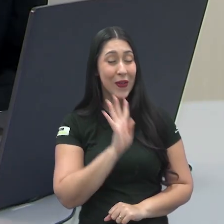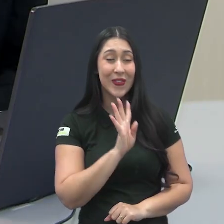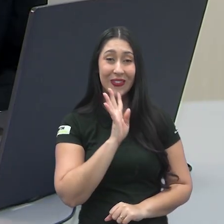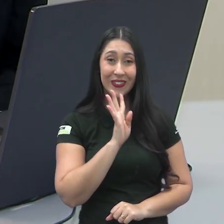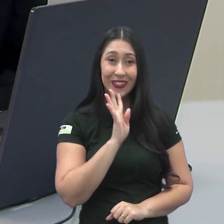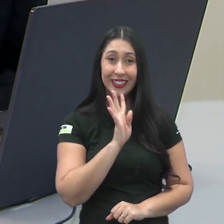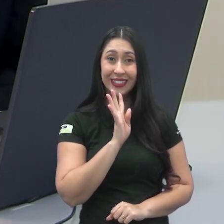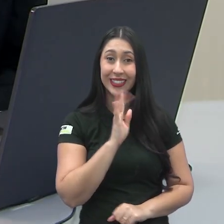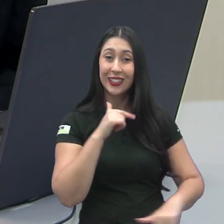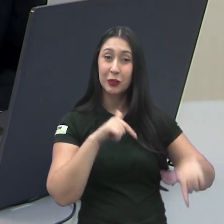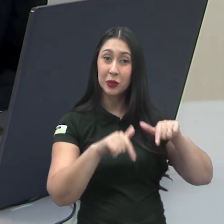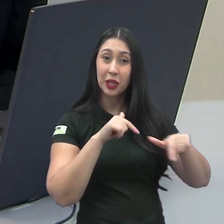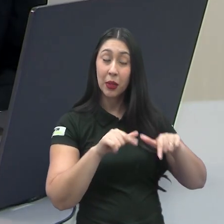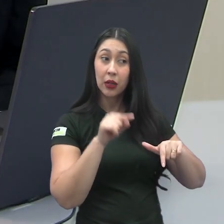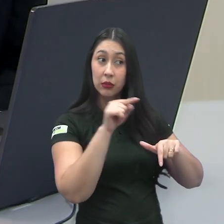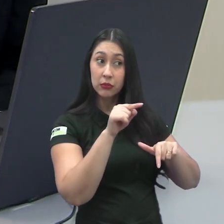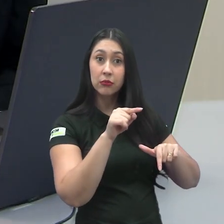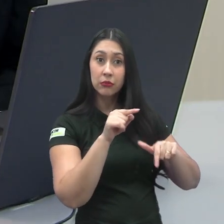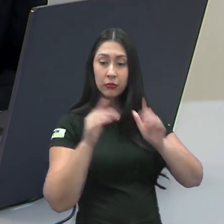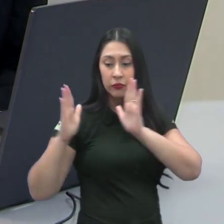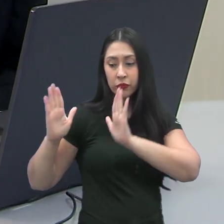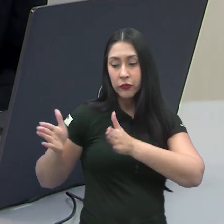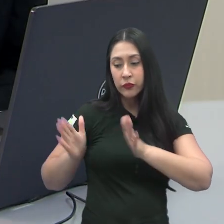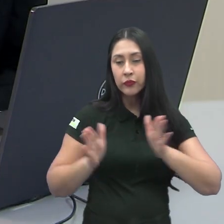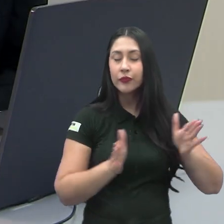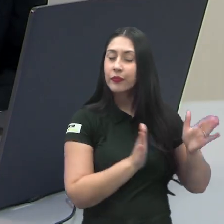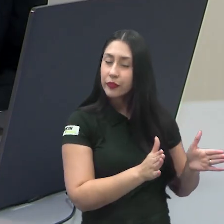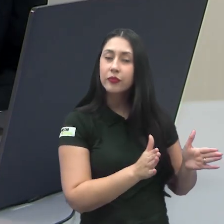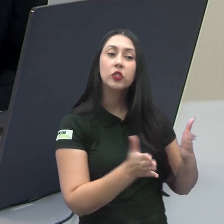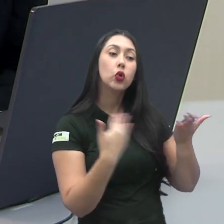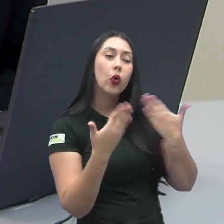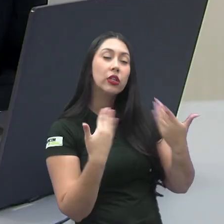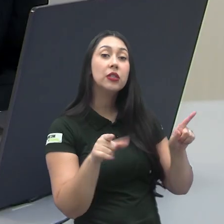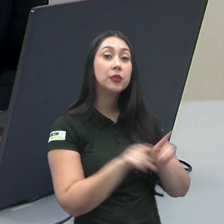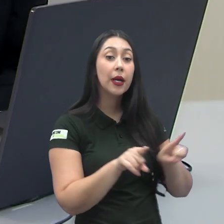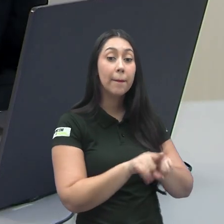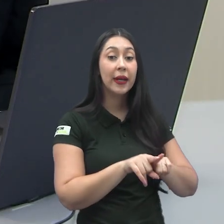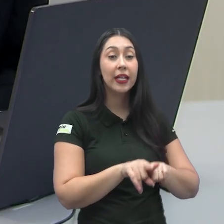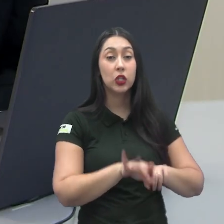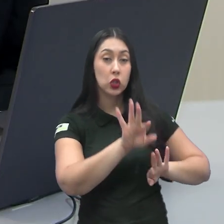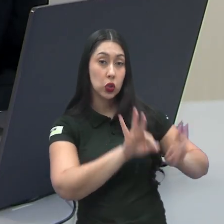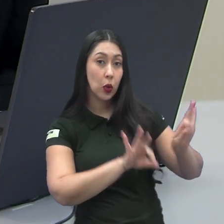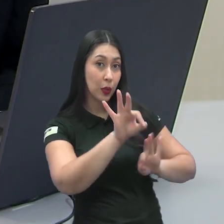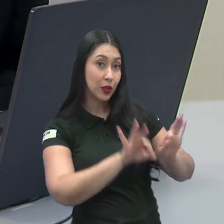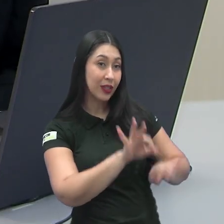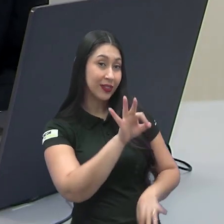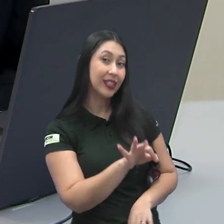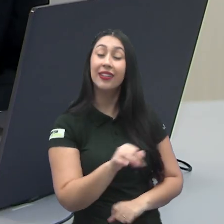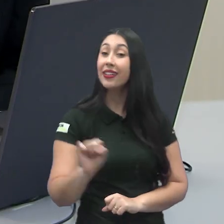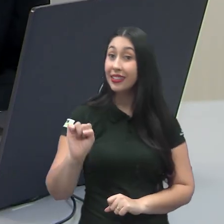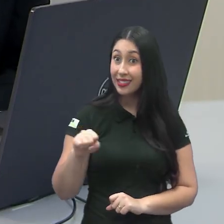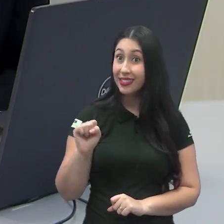pouquinho do trabalho dele, né, do trajeto dele dentro dessa área também. Conversamos também sobre o projeto, né?